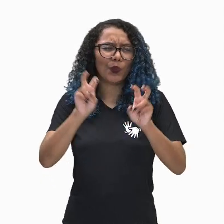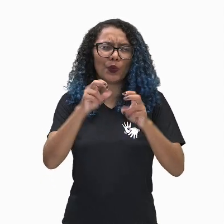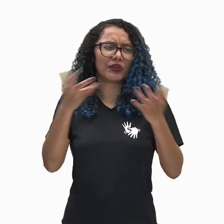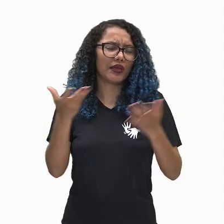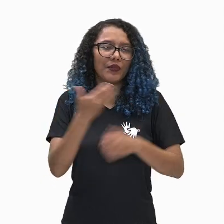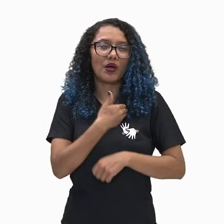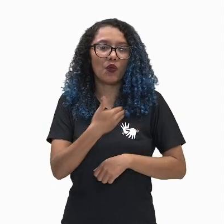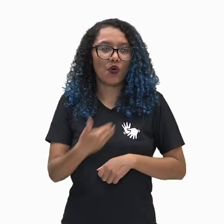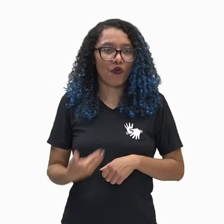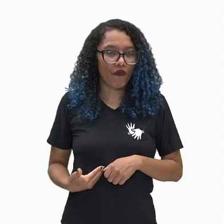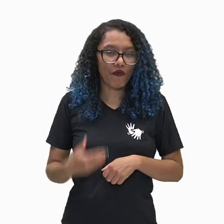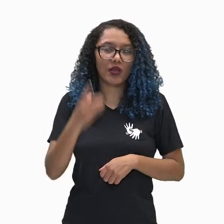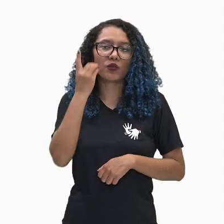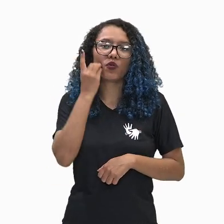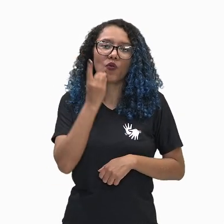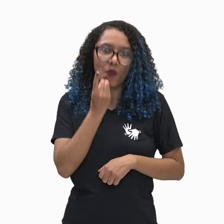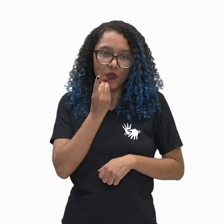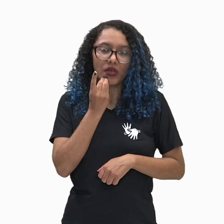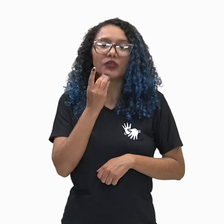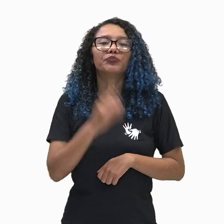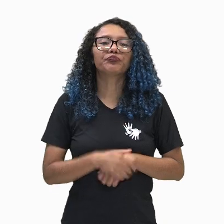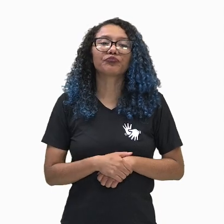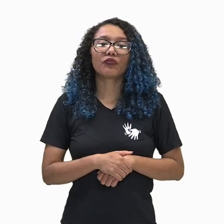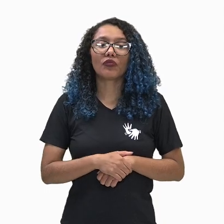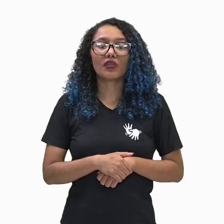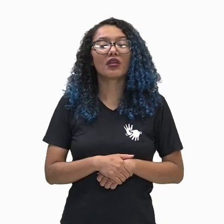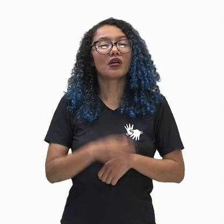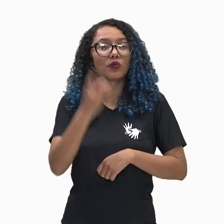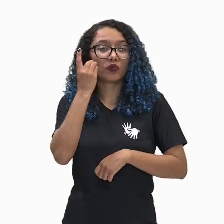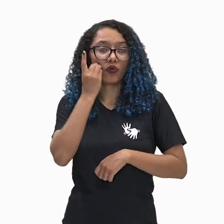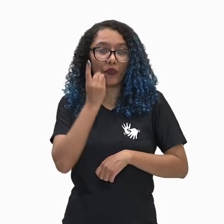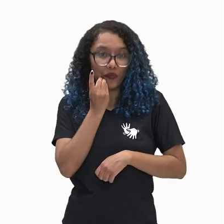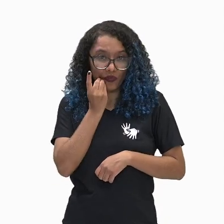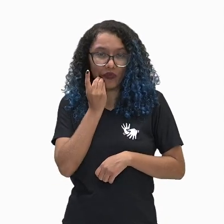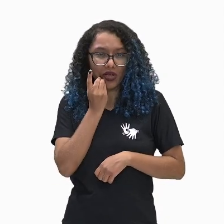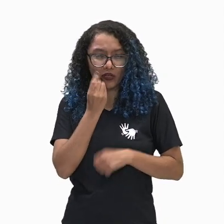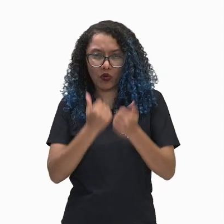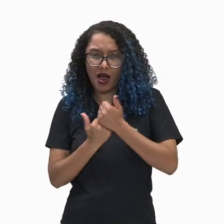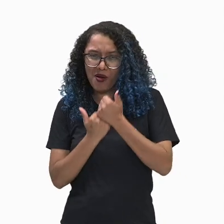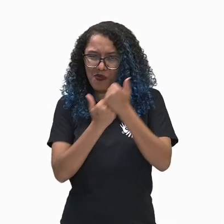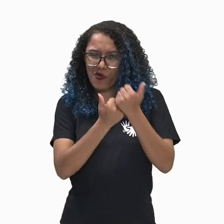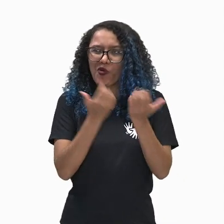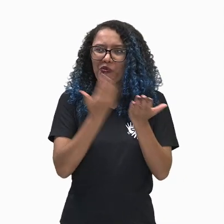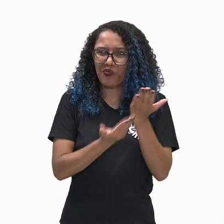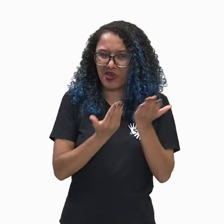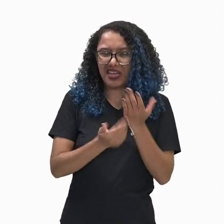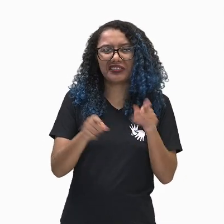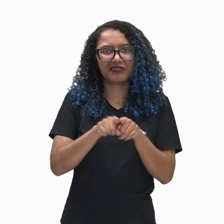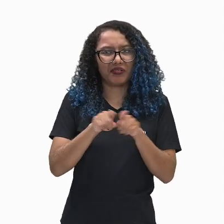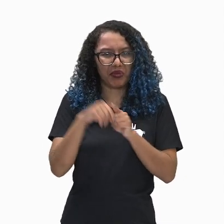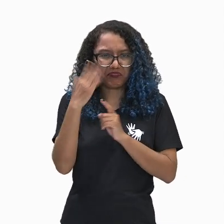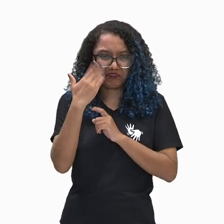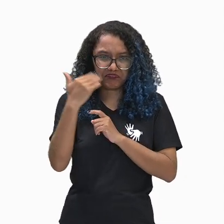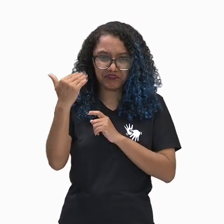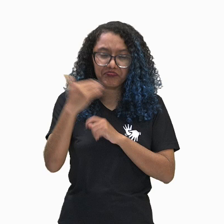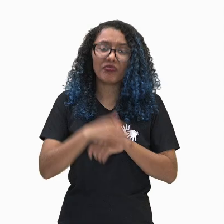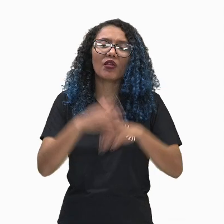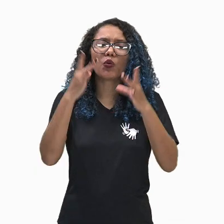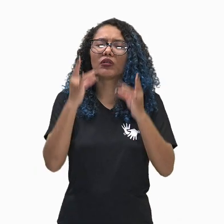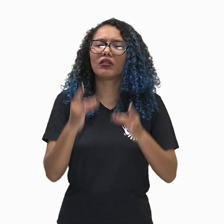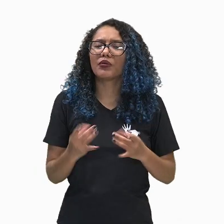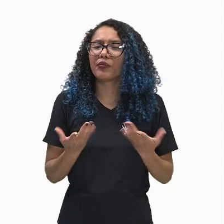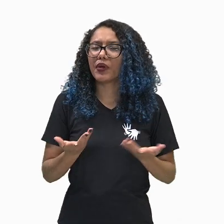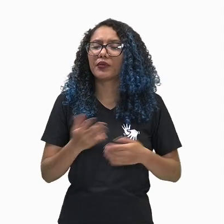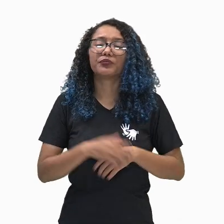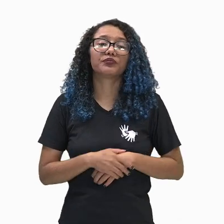de conhecimento, a regência de Dom Pedro. Dom Pedro perde apoio e popularidade. No detalhamento, o